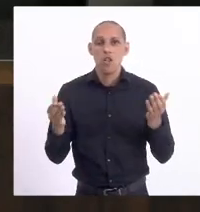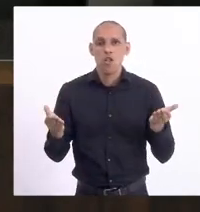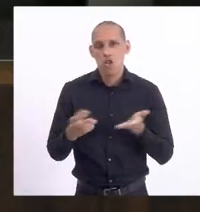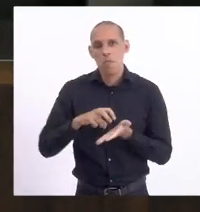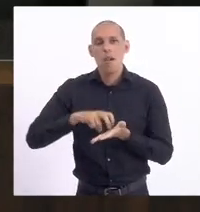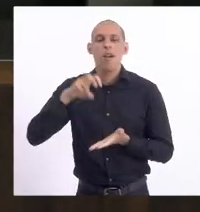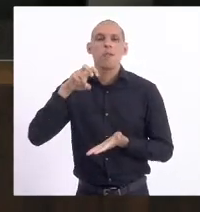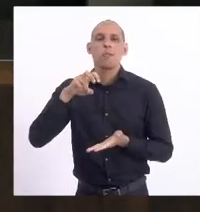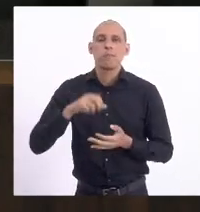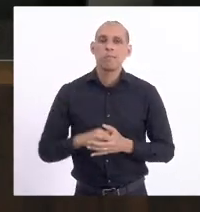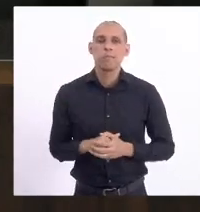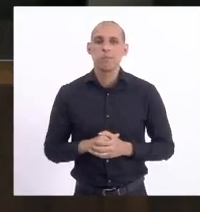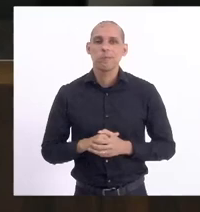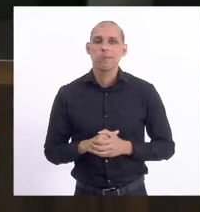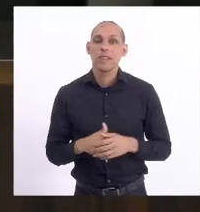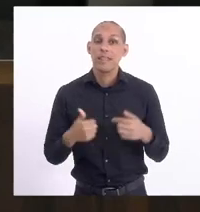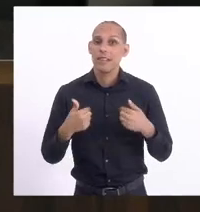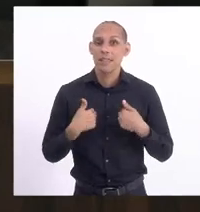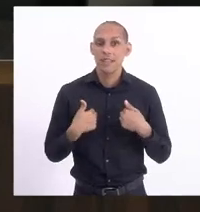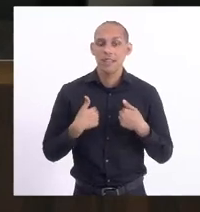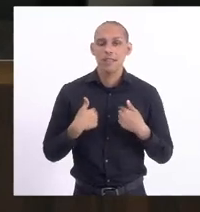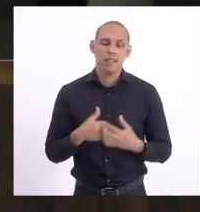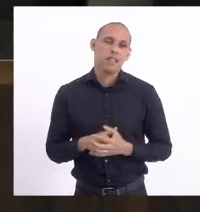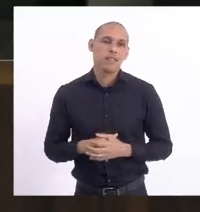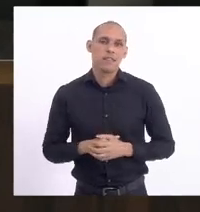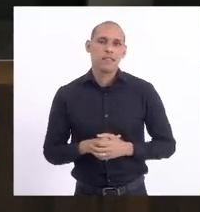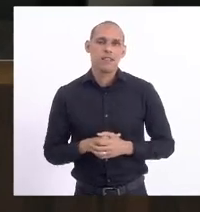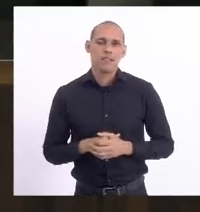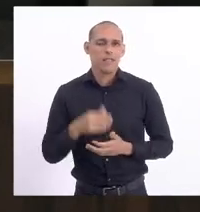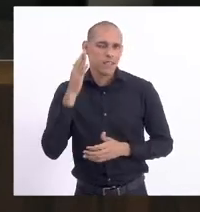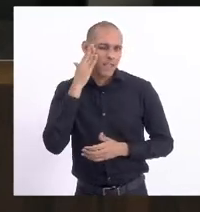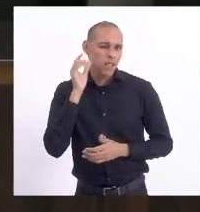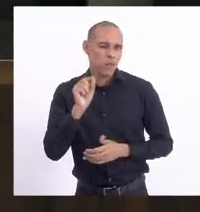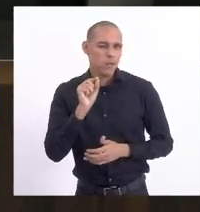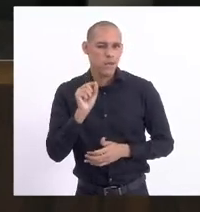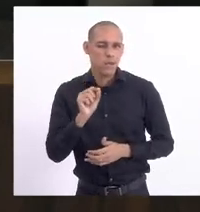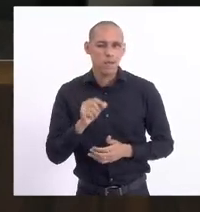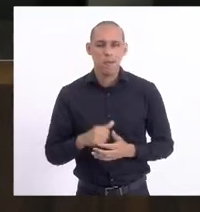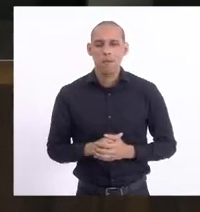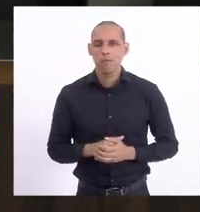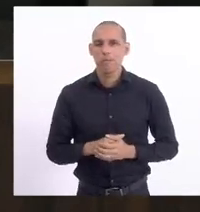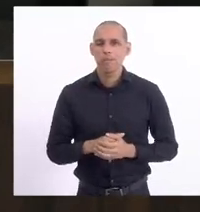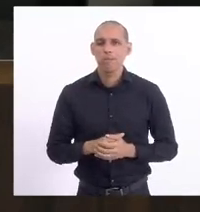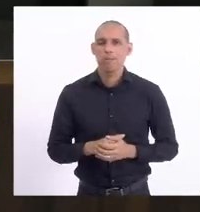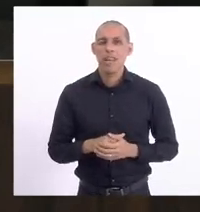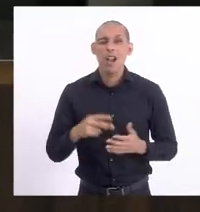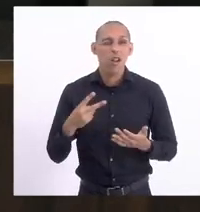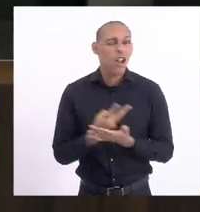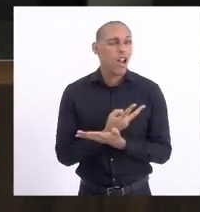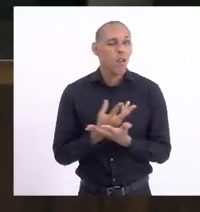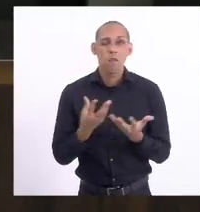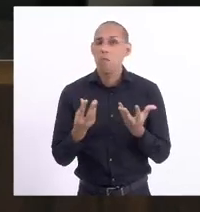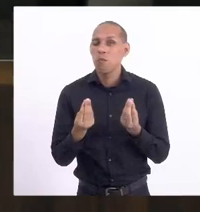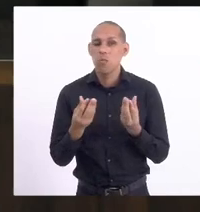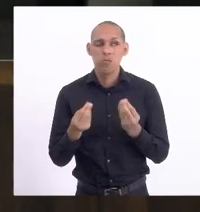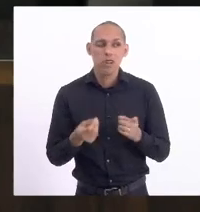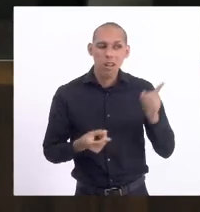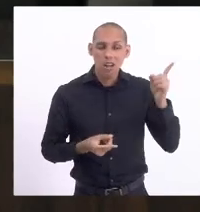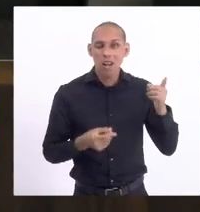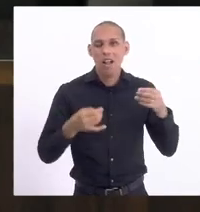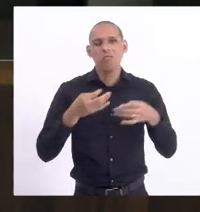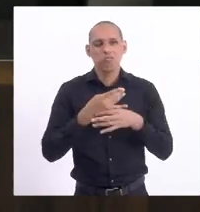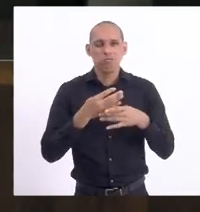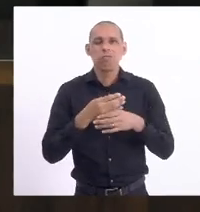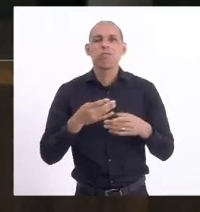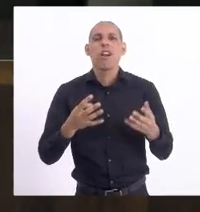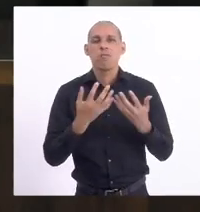manhã eu fiquei sabendo que tem ocorrido muito na cidade de Petrópolis, deputado